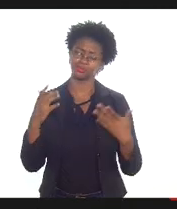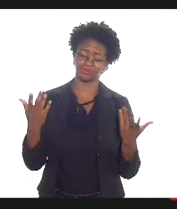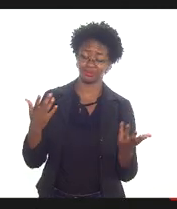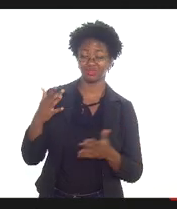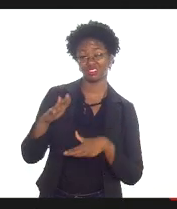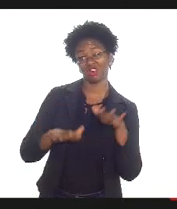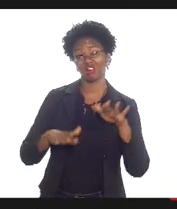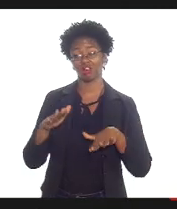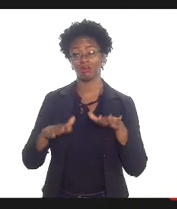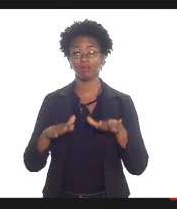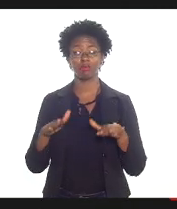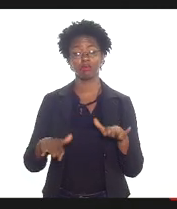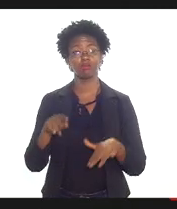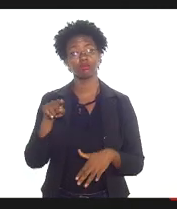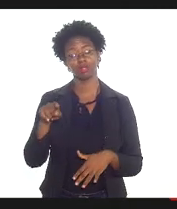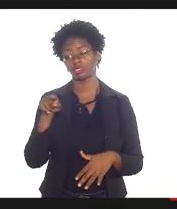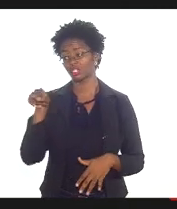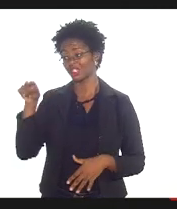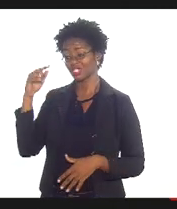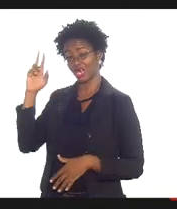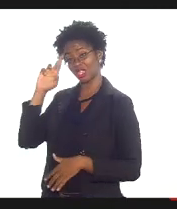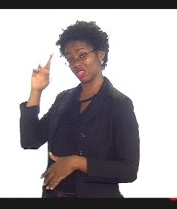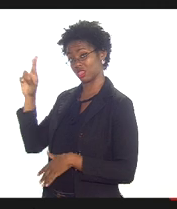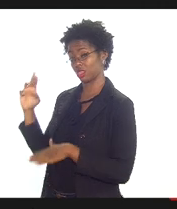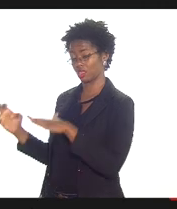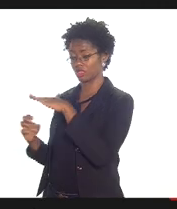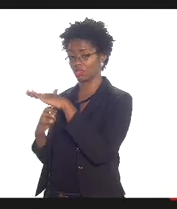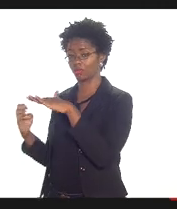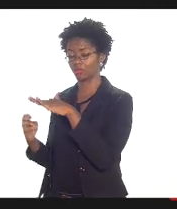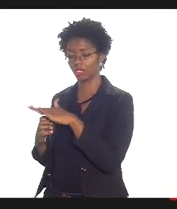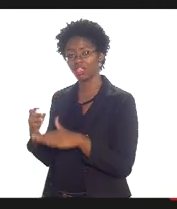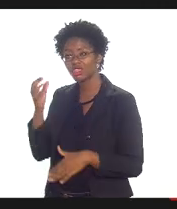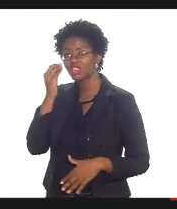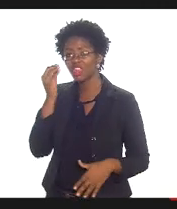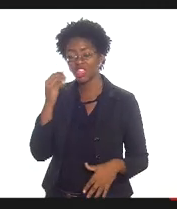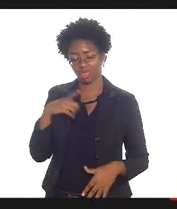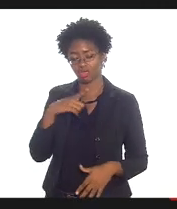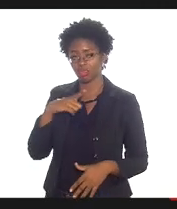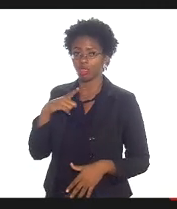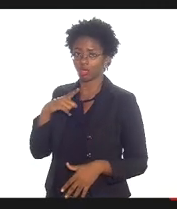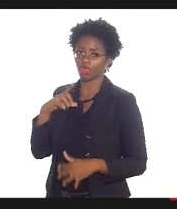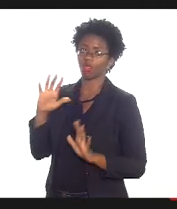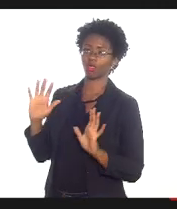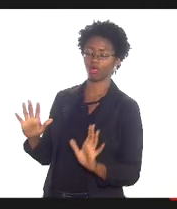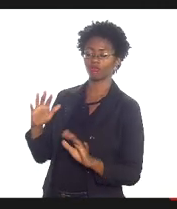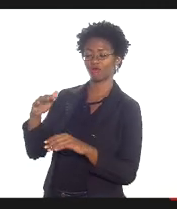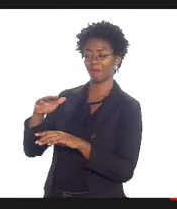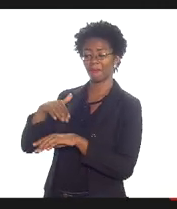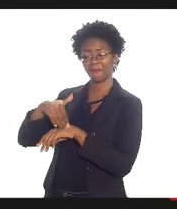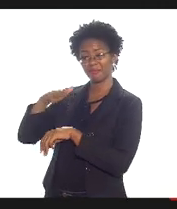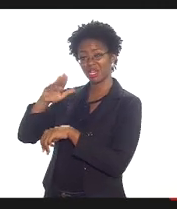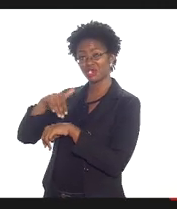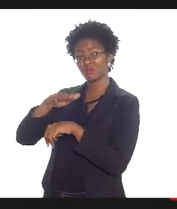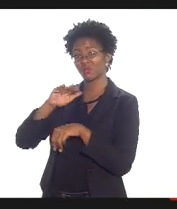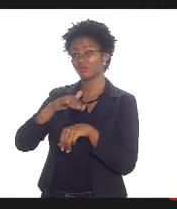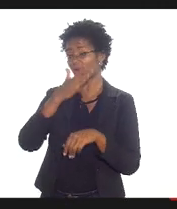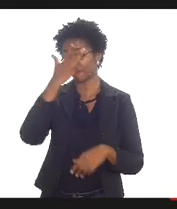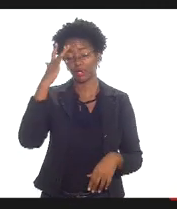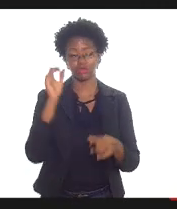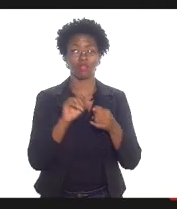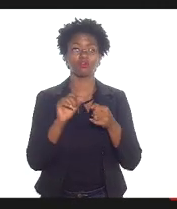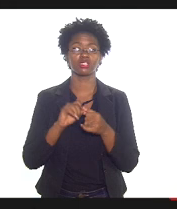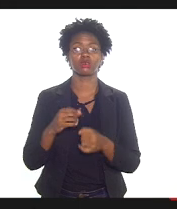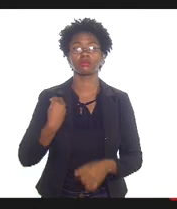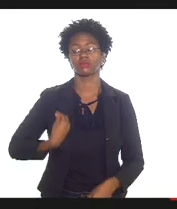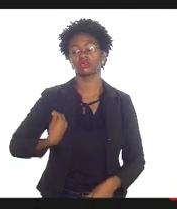provavelmente, esse concessionário teve mais de uma pessoa fazendo a participação especial